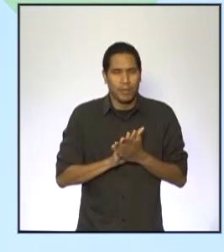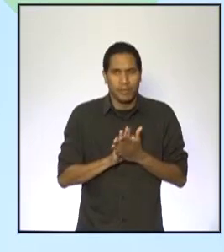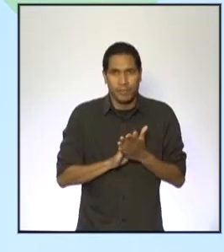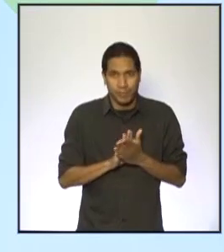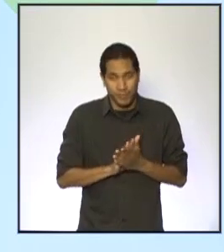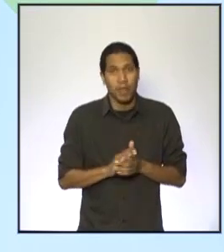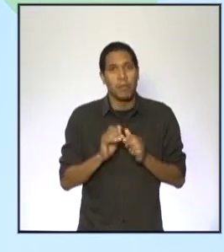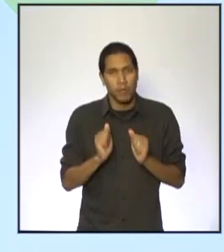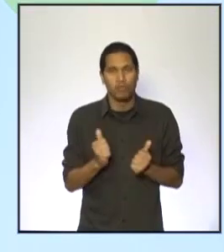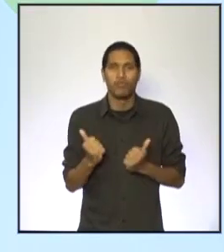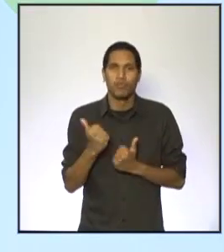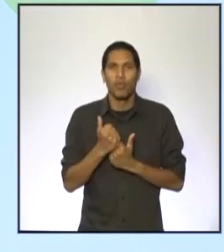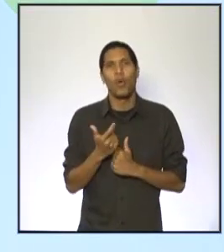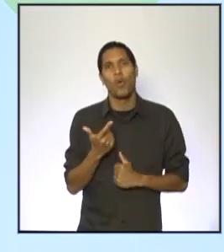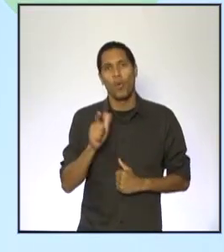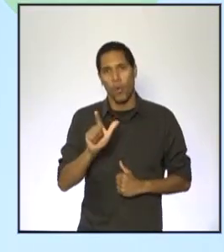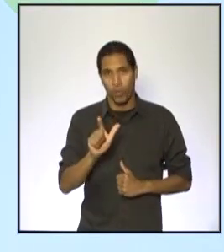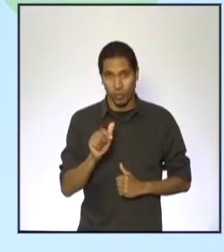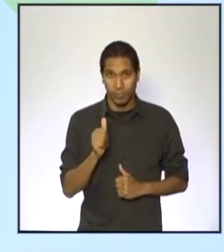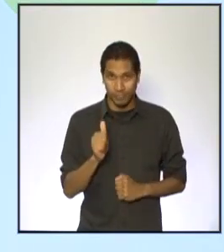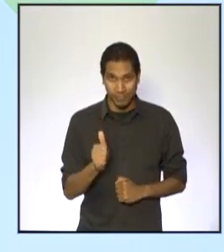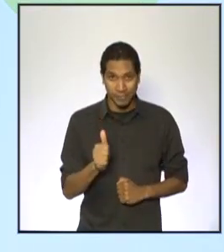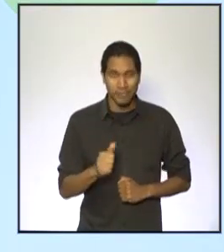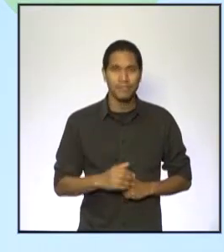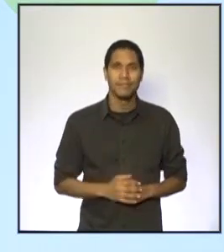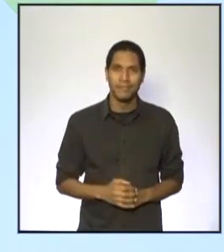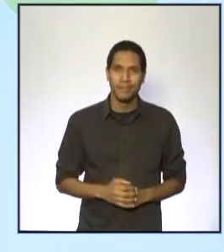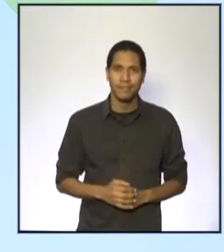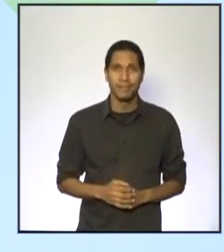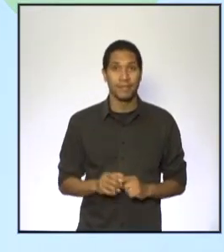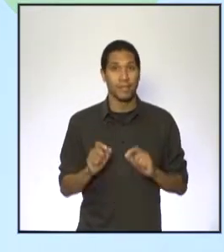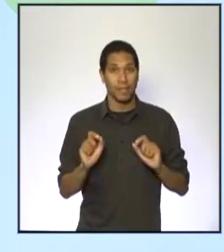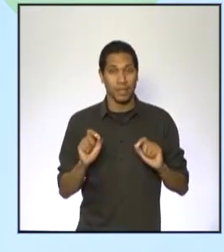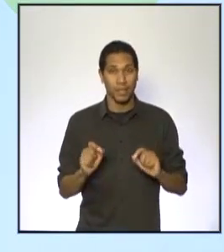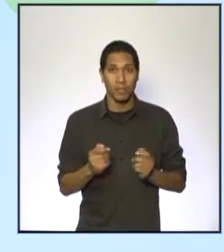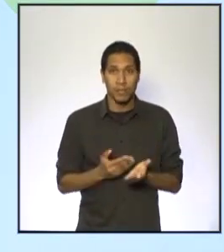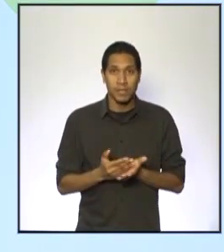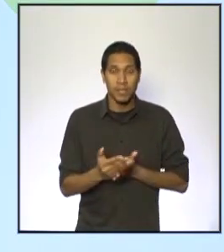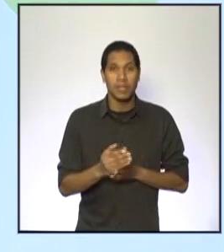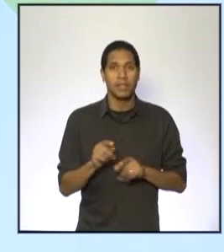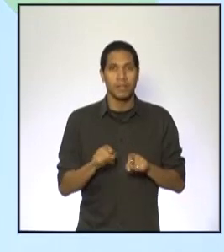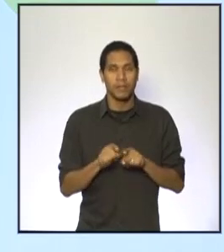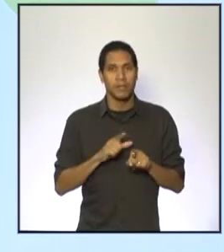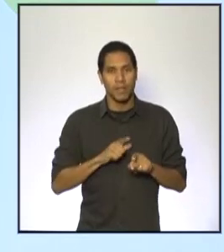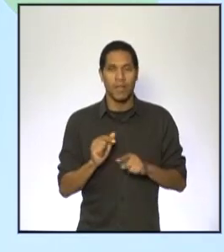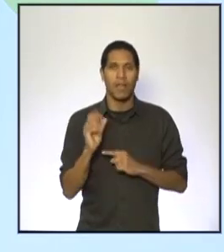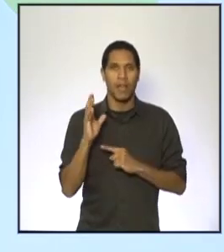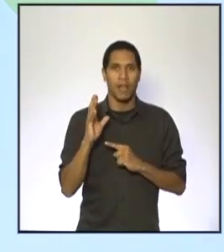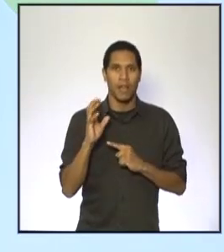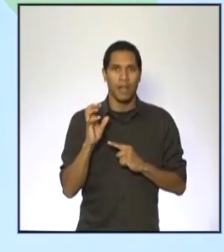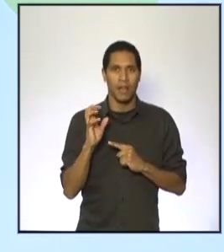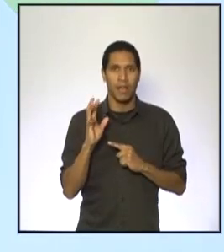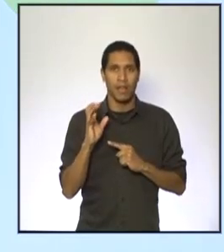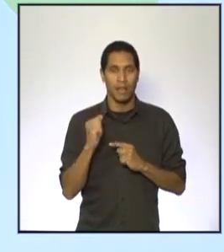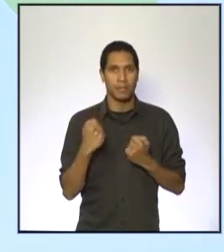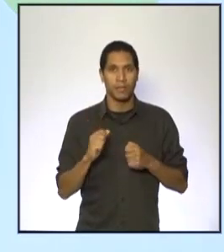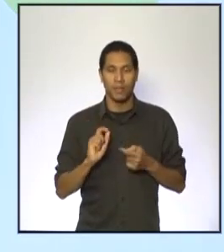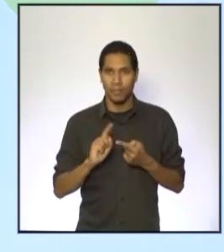ser substituído. Então, para nós fazermos a nossa mão mecânica, vocês vão precisar de